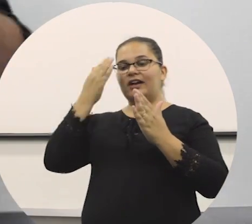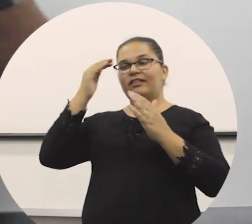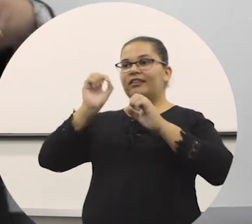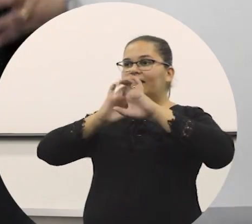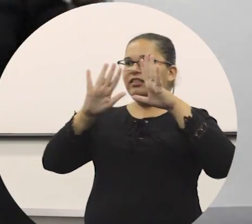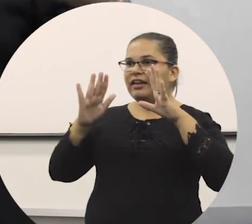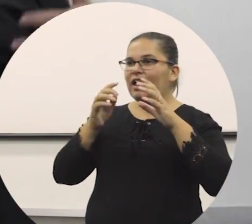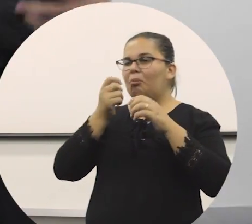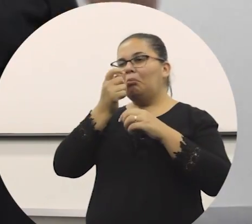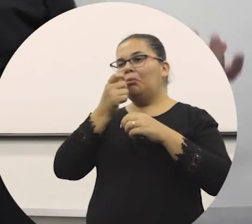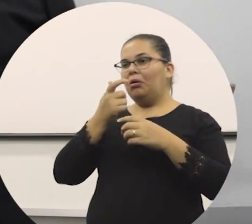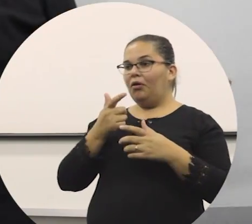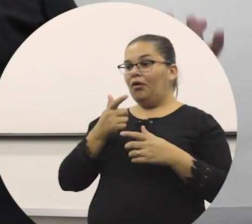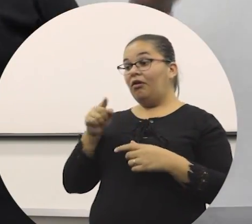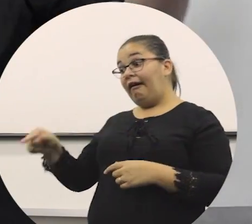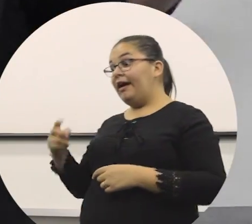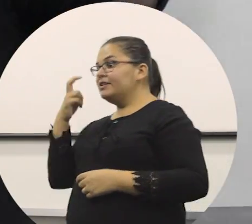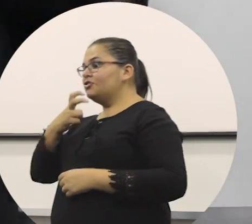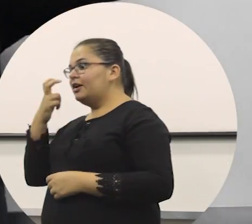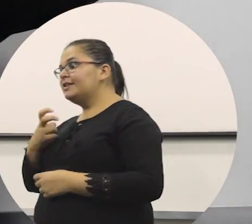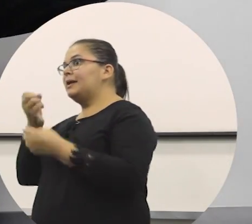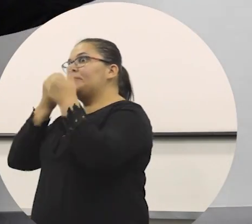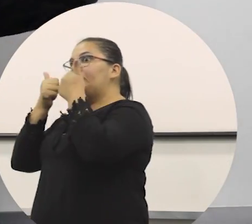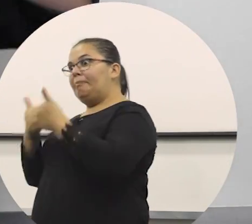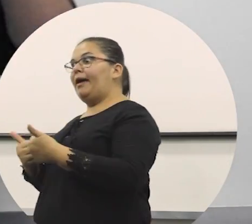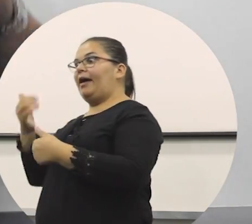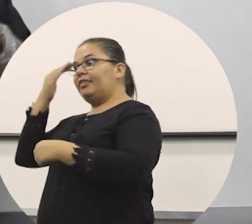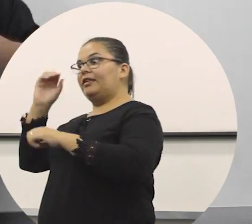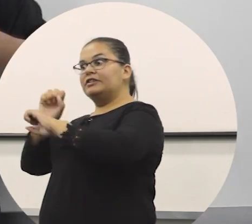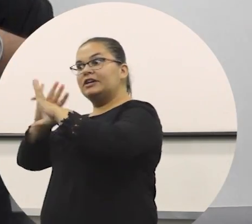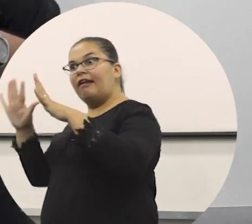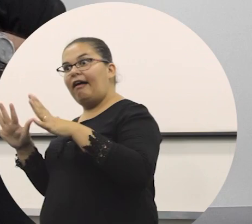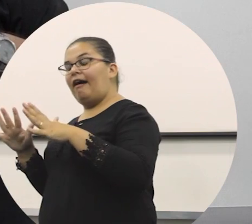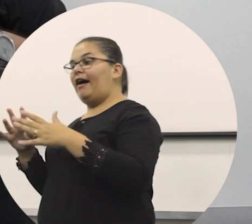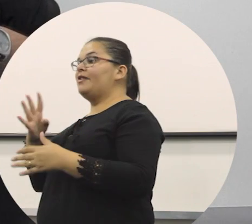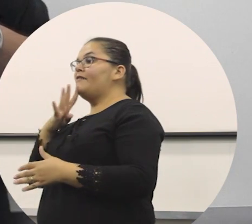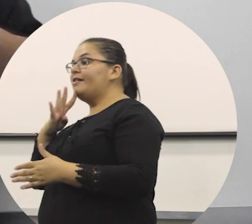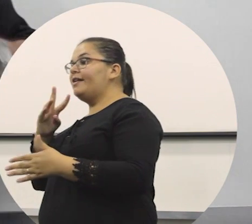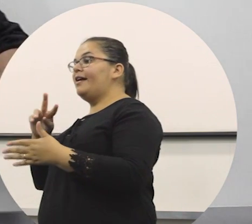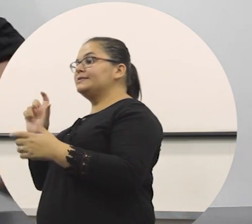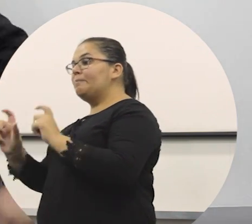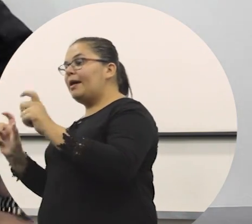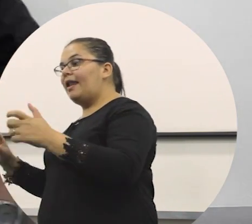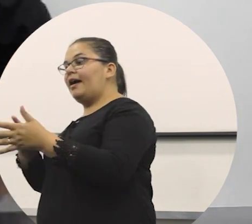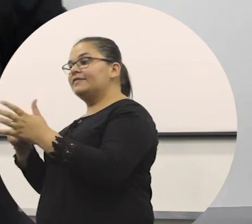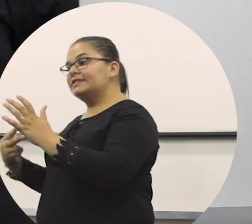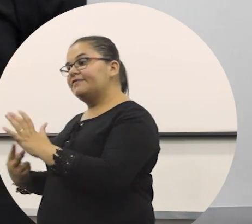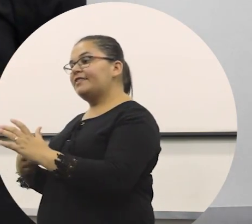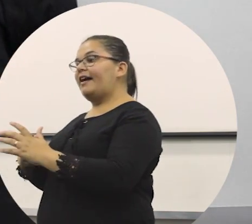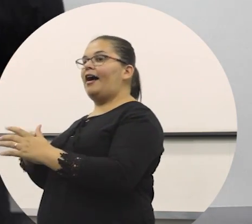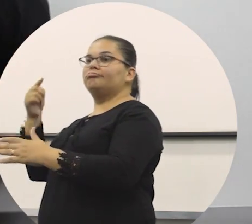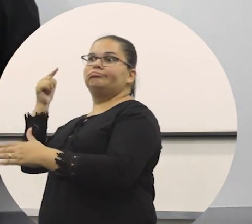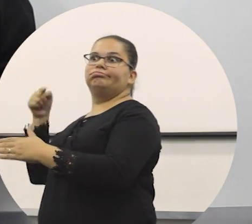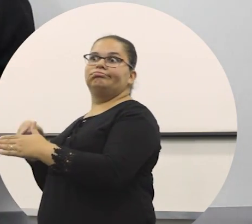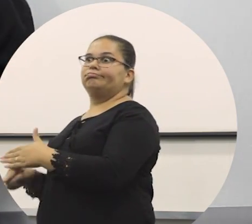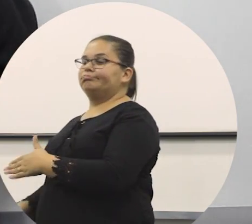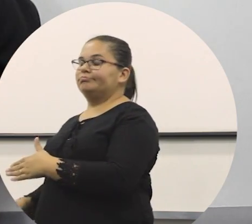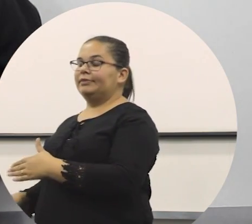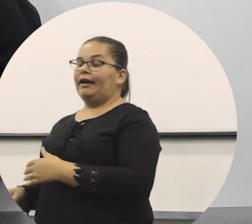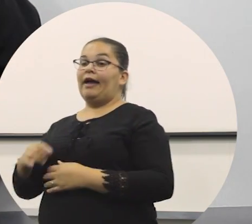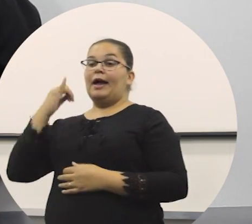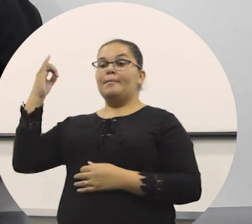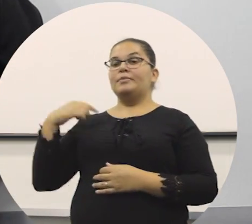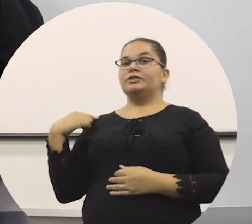Mas quando eu falo oralizados, são oralizados de verdade. Porque isso é uma coisa importante para a gente, que a gente precisa pensar,